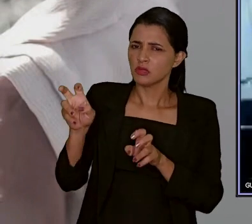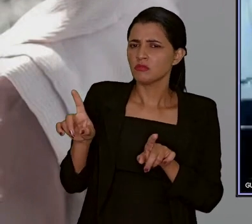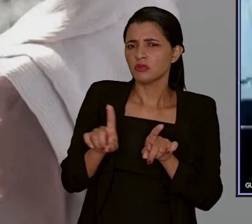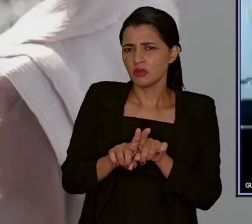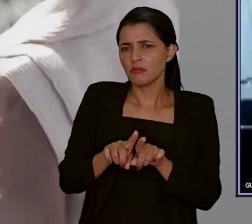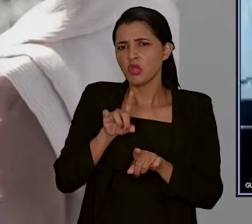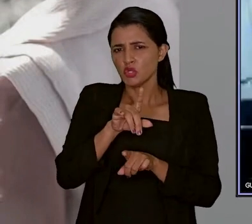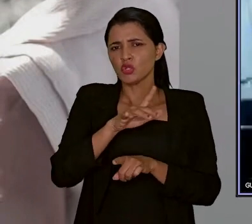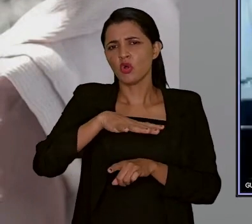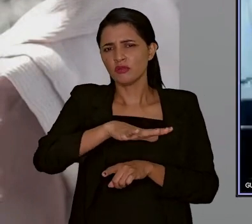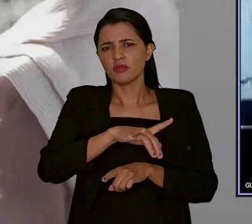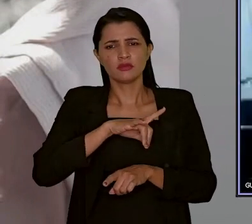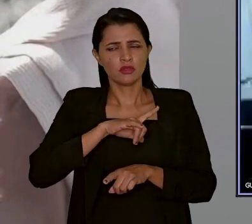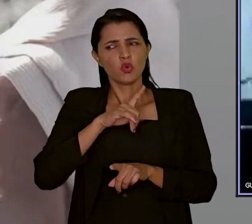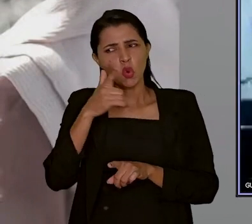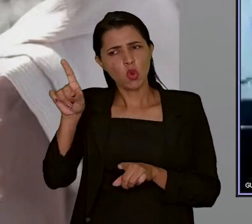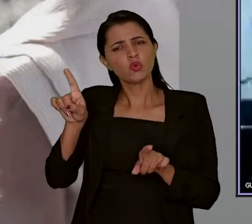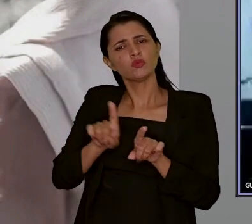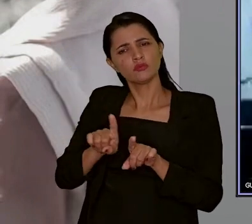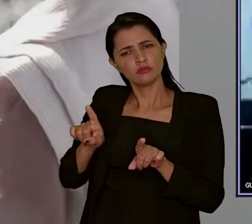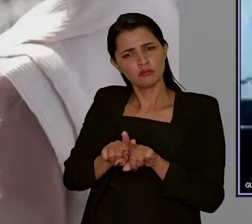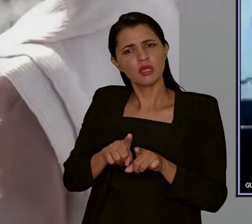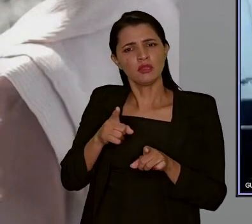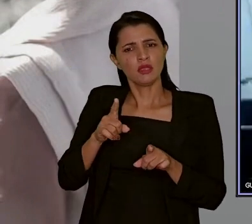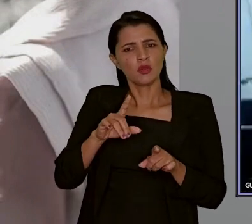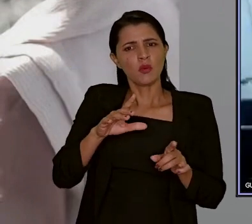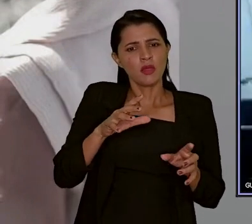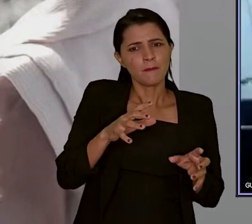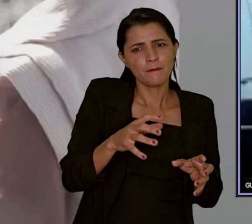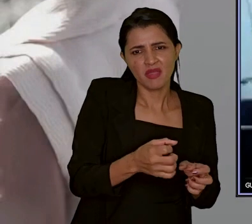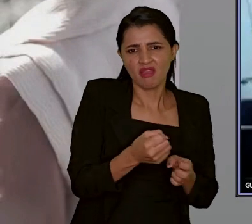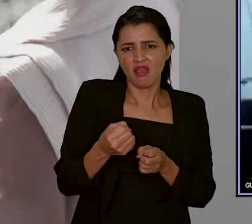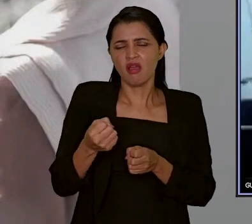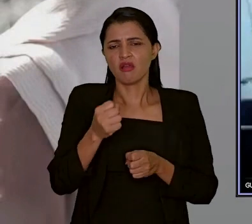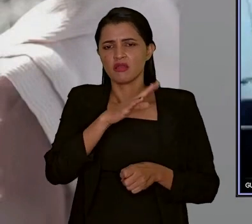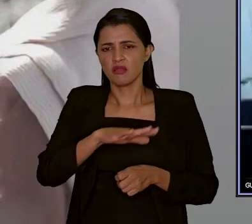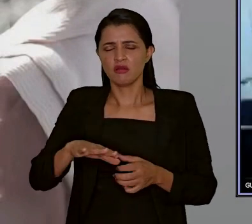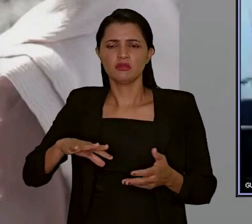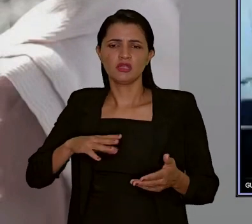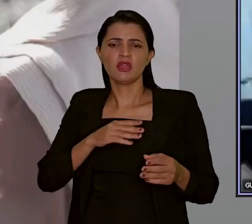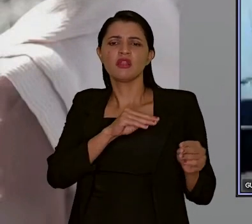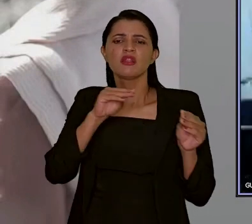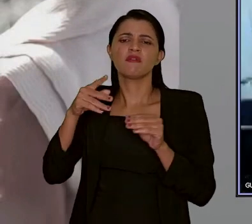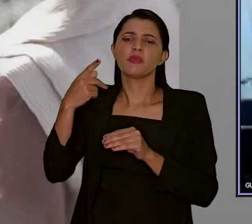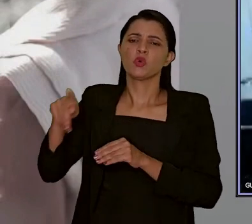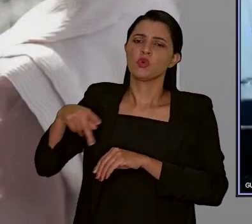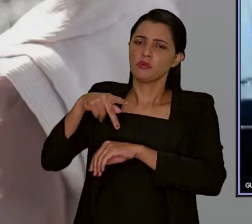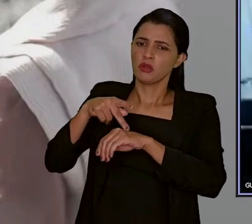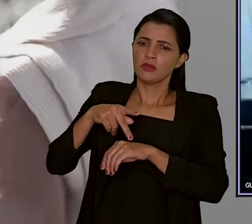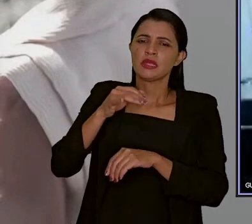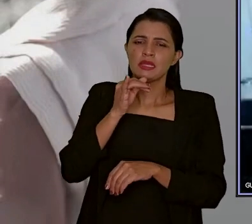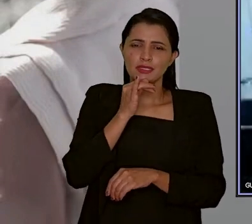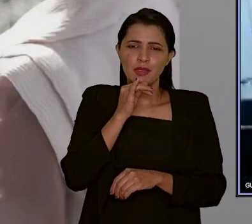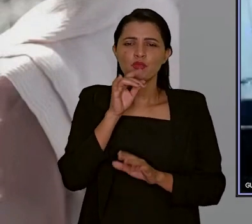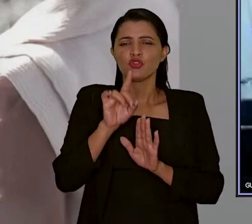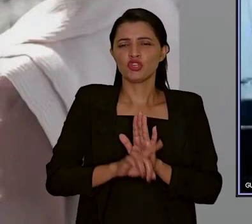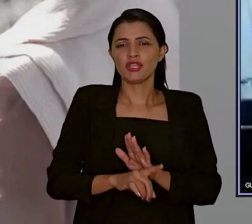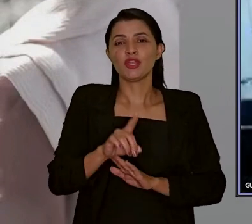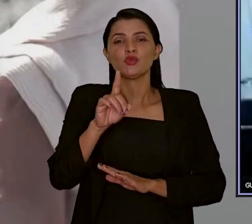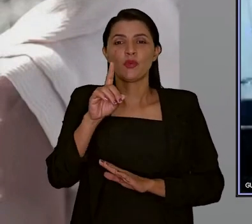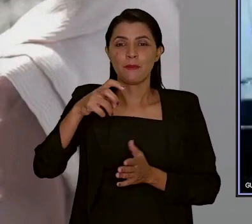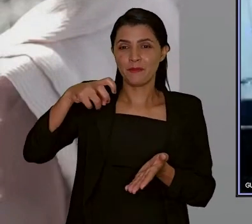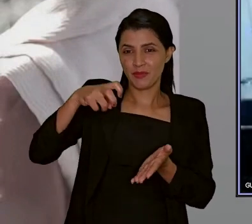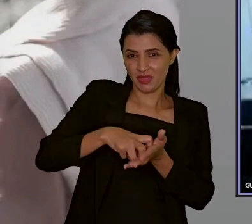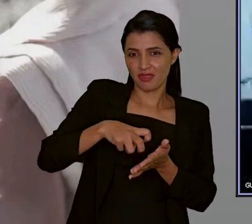tema da subtração internacional de crianças, né? Até, por exemplo, transportando para o direito penal e direito processual penal. Quando há